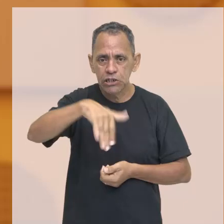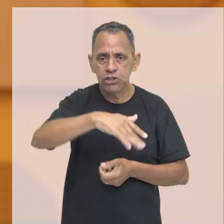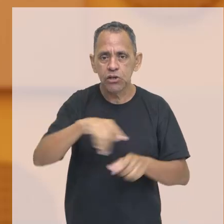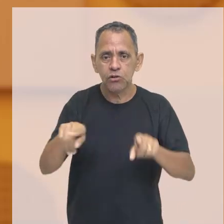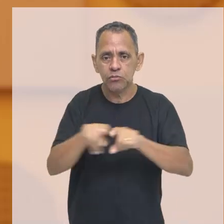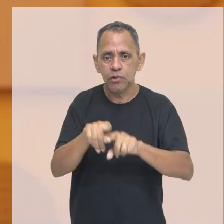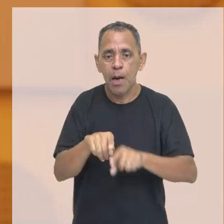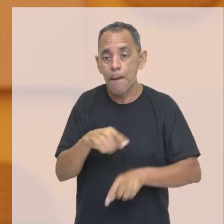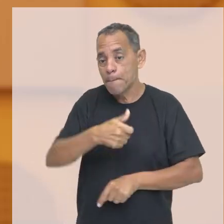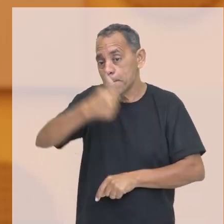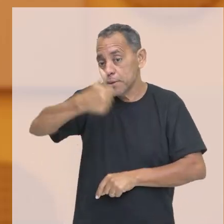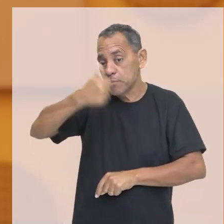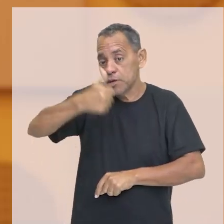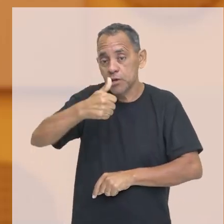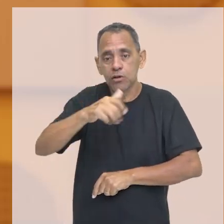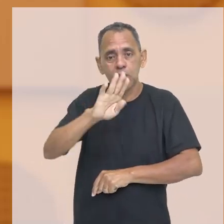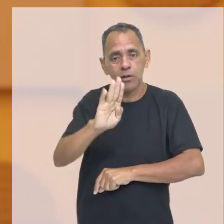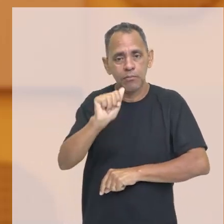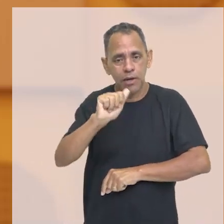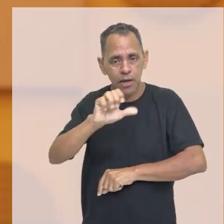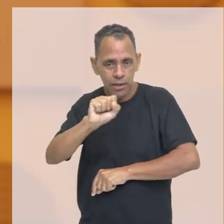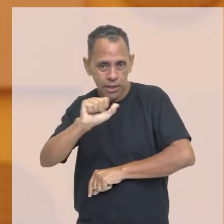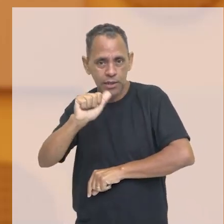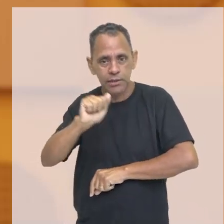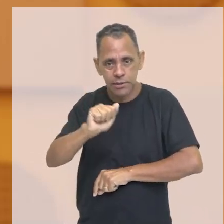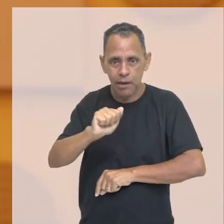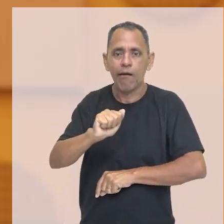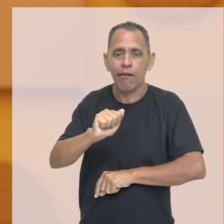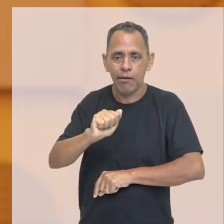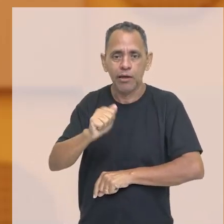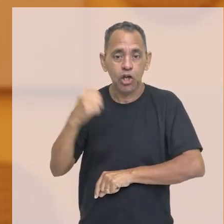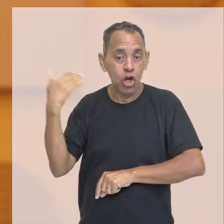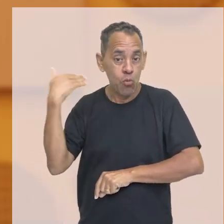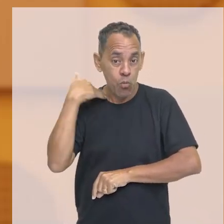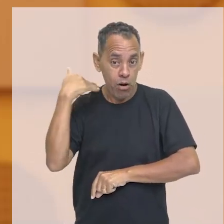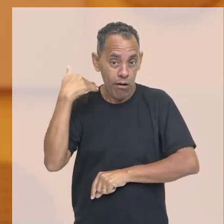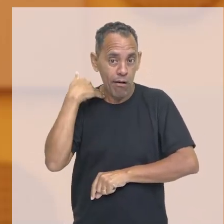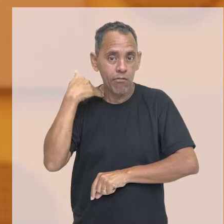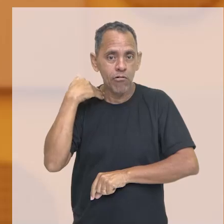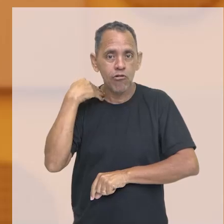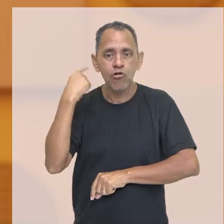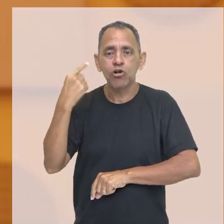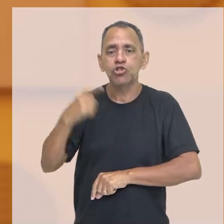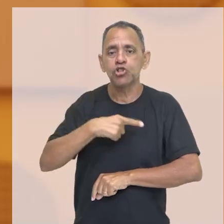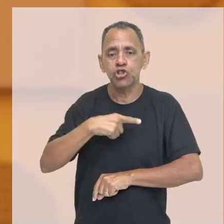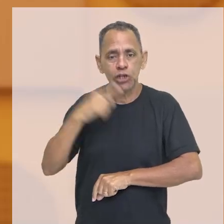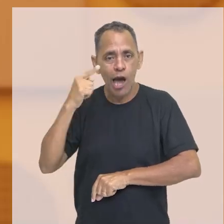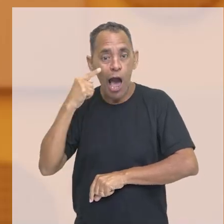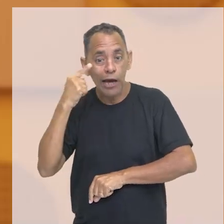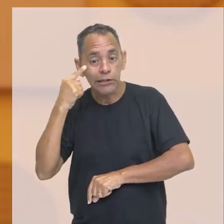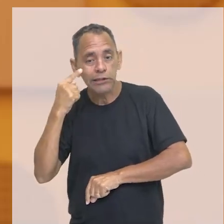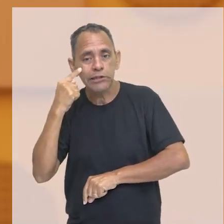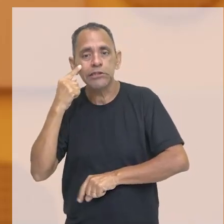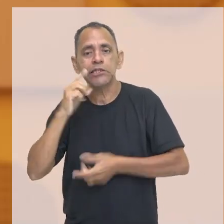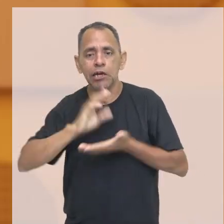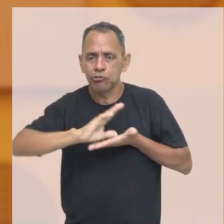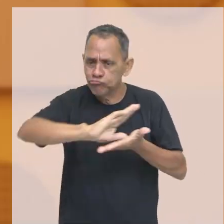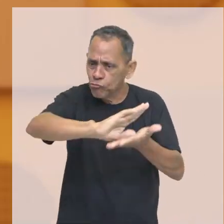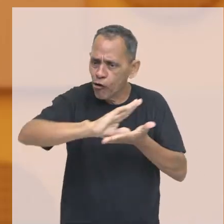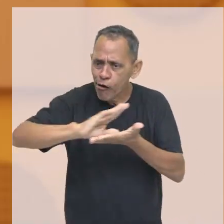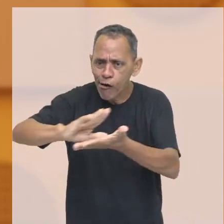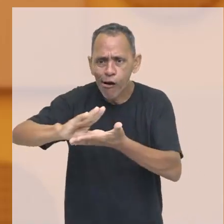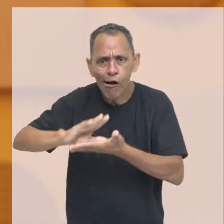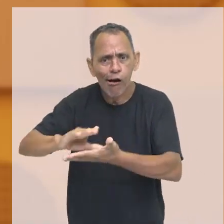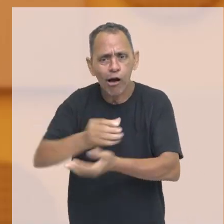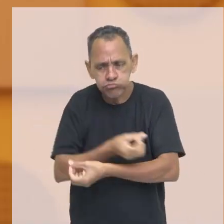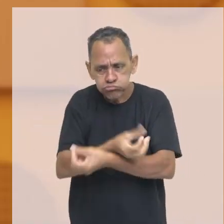BASA, o Banco da Amazônia, tá, gente? Que vinha com a ideia de fomentar e financiar o desenvolvimento,